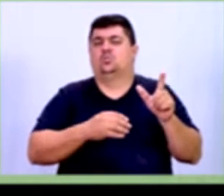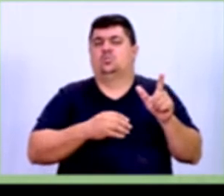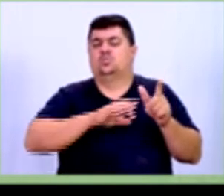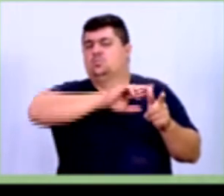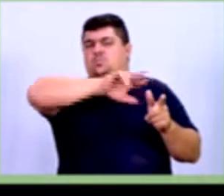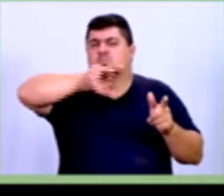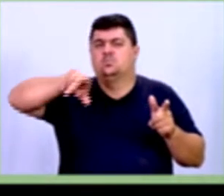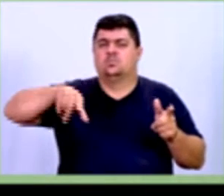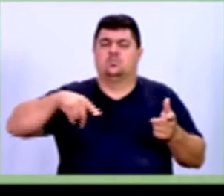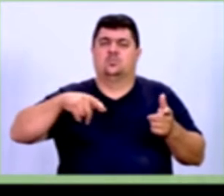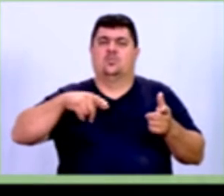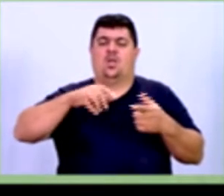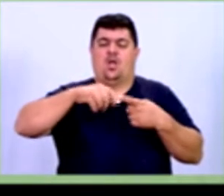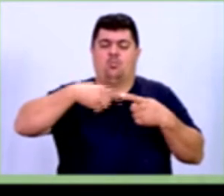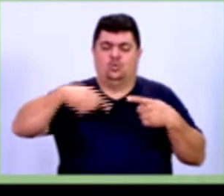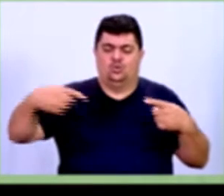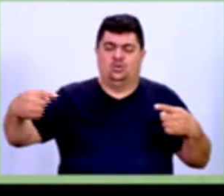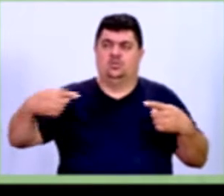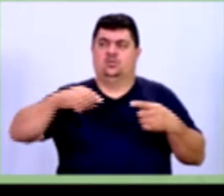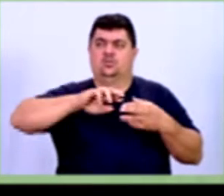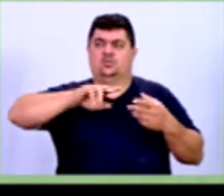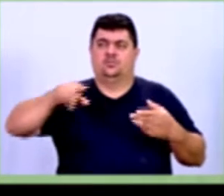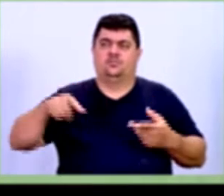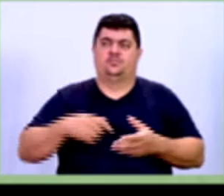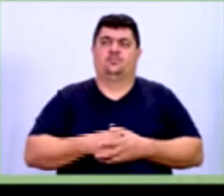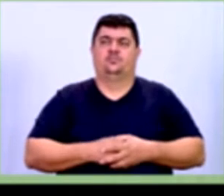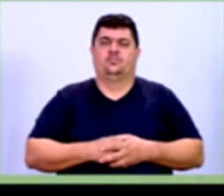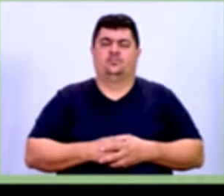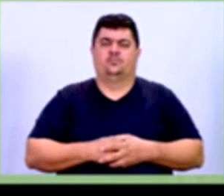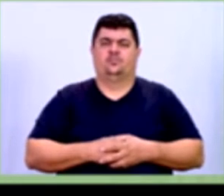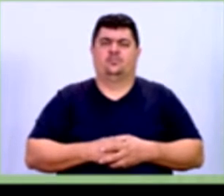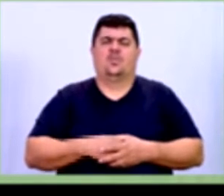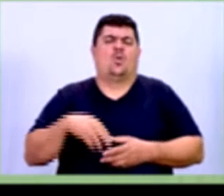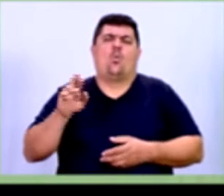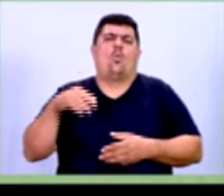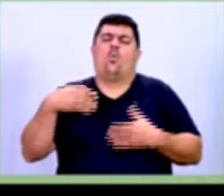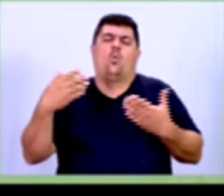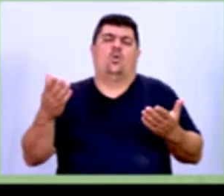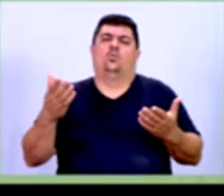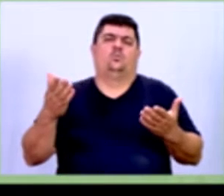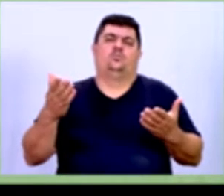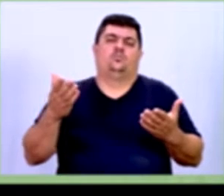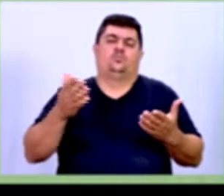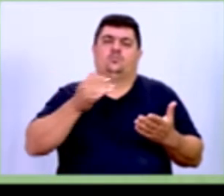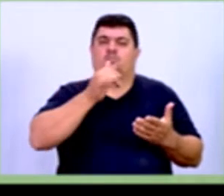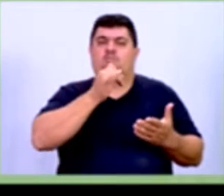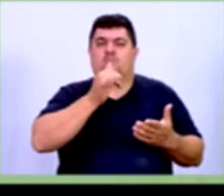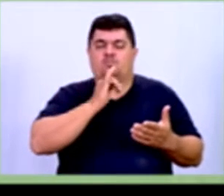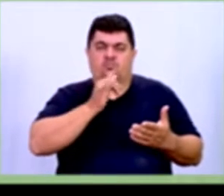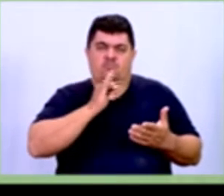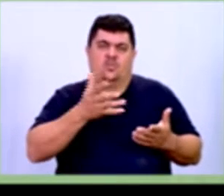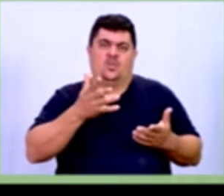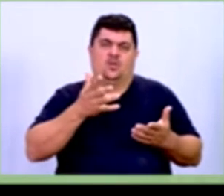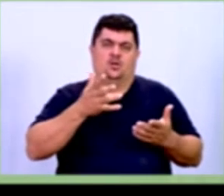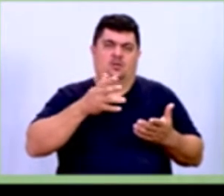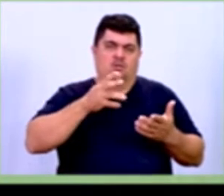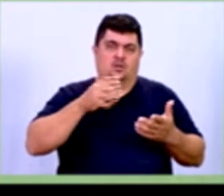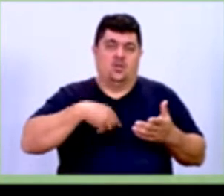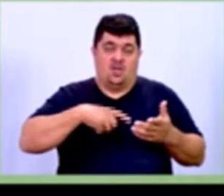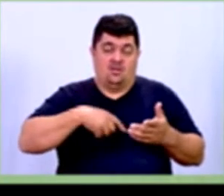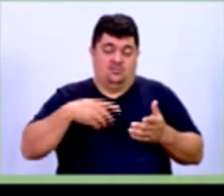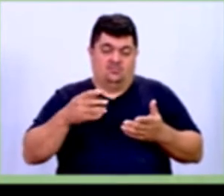E esses outros materiais, nós vamos pensar, que materiais são esses? Os materiais escritos e os materiais não